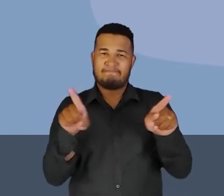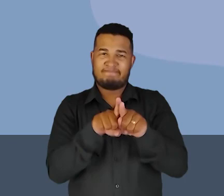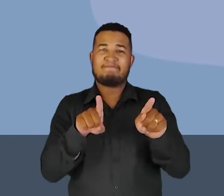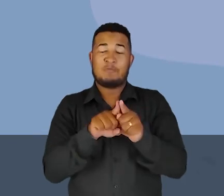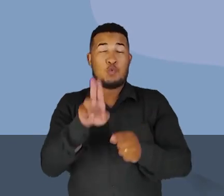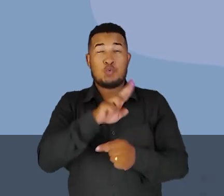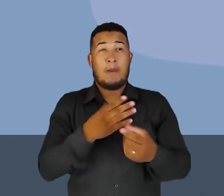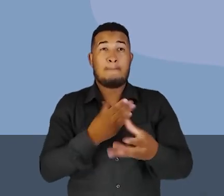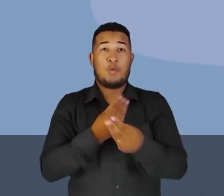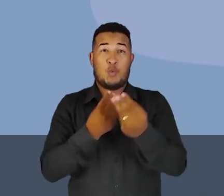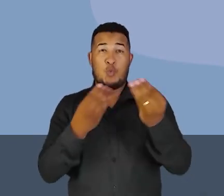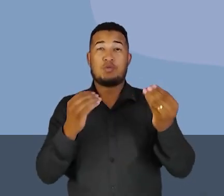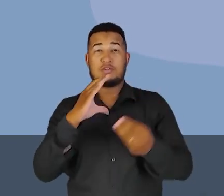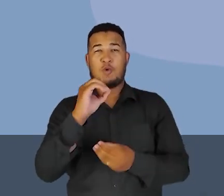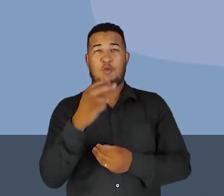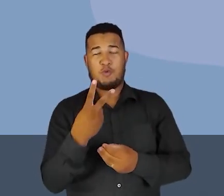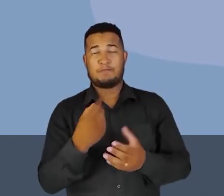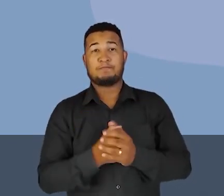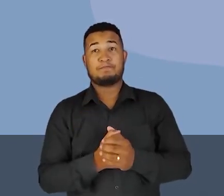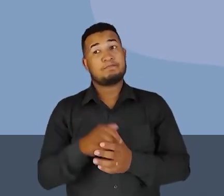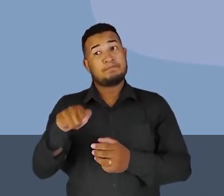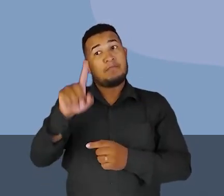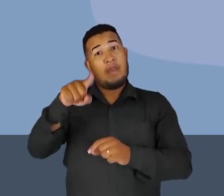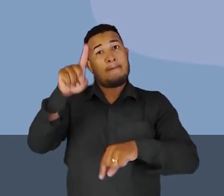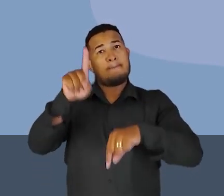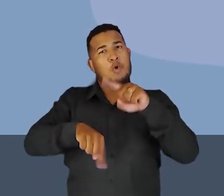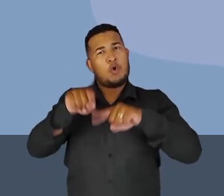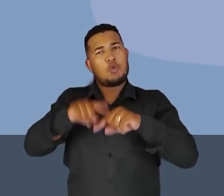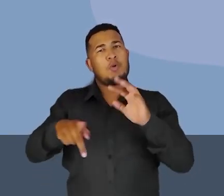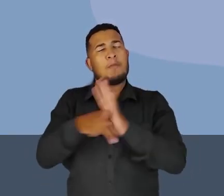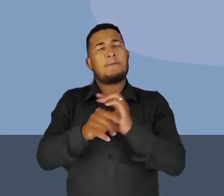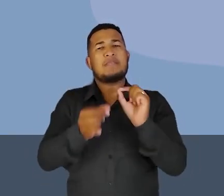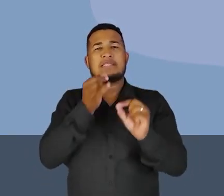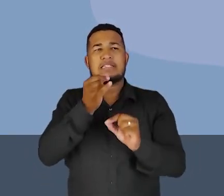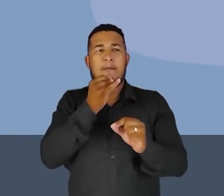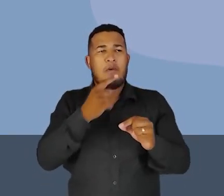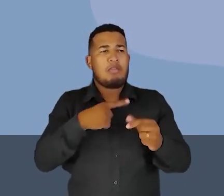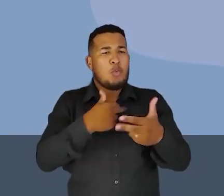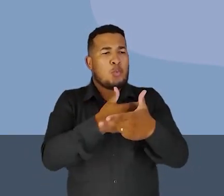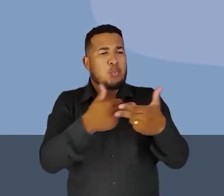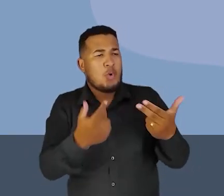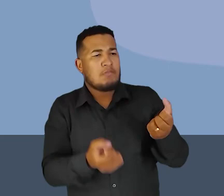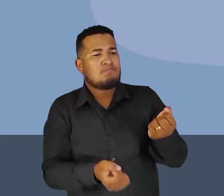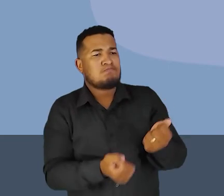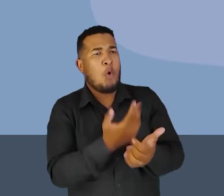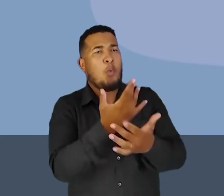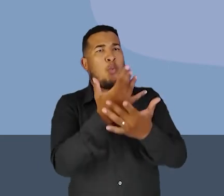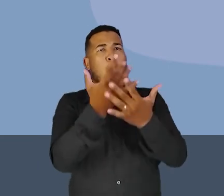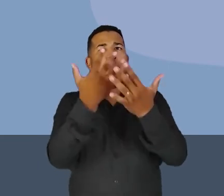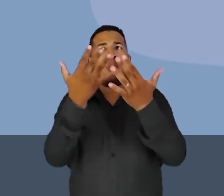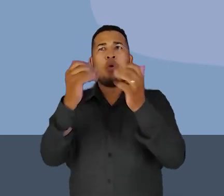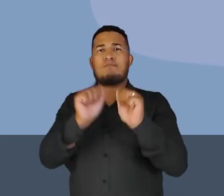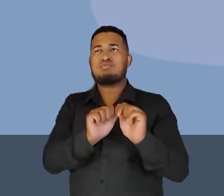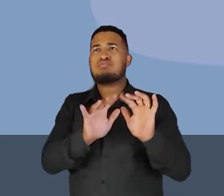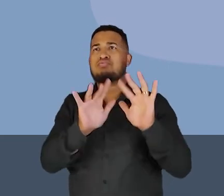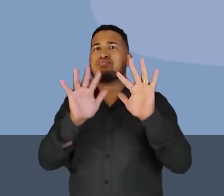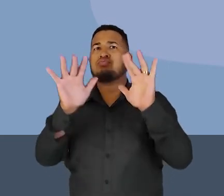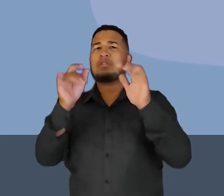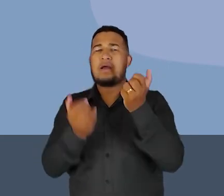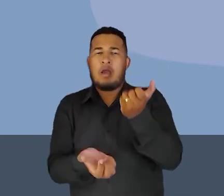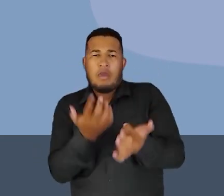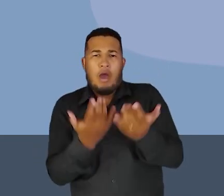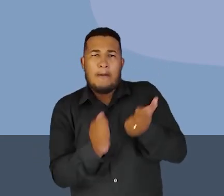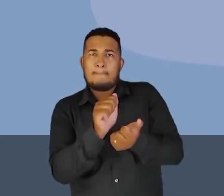bom? Ele é um produto da queima de combustíveis fósseis, então ele é outro, é